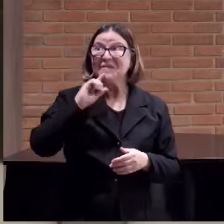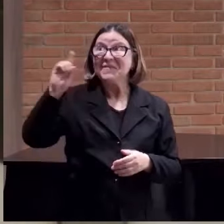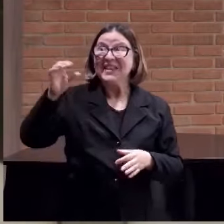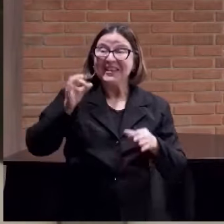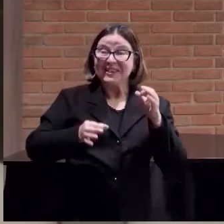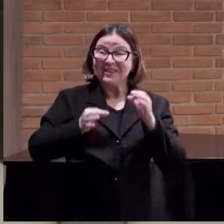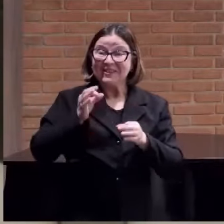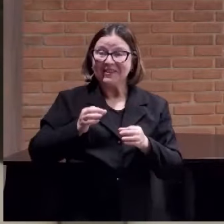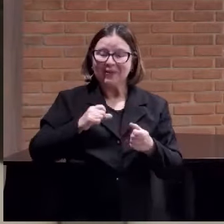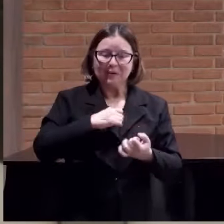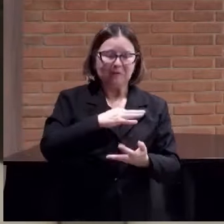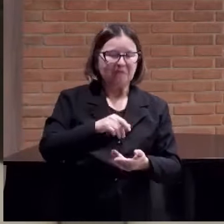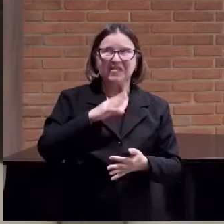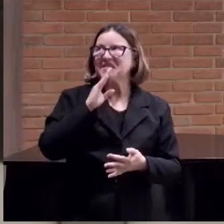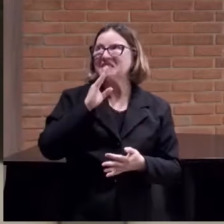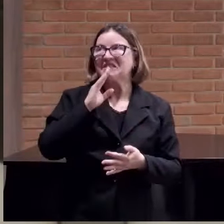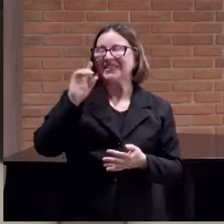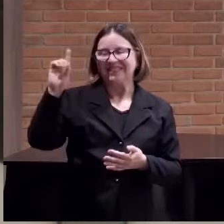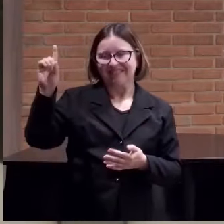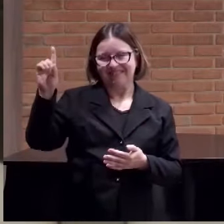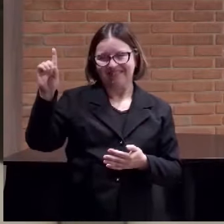mundo não te conheceu.